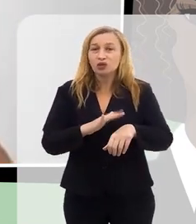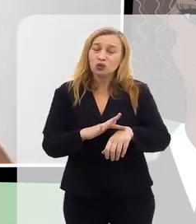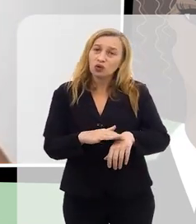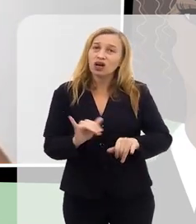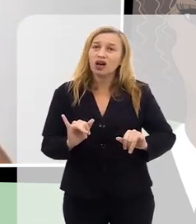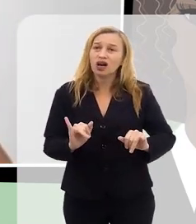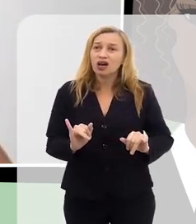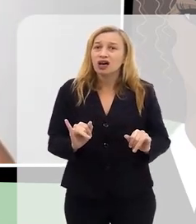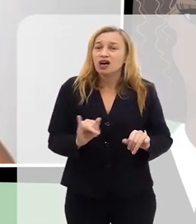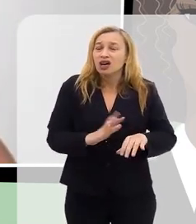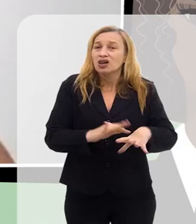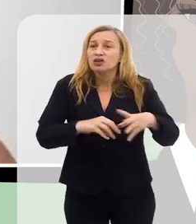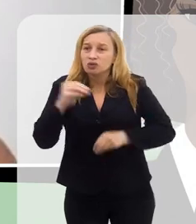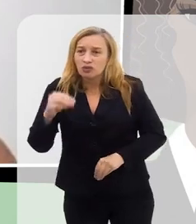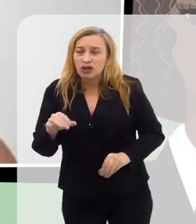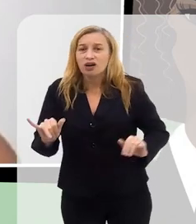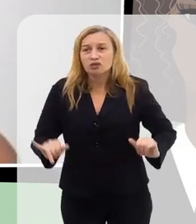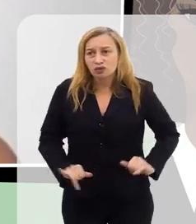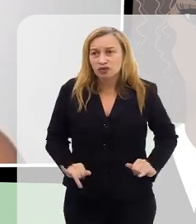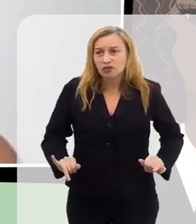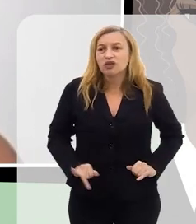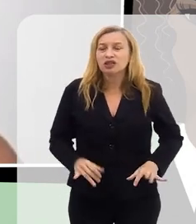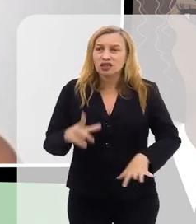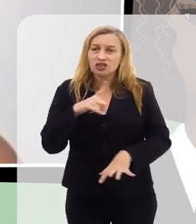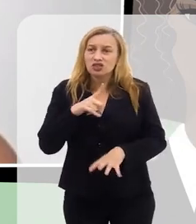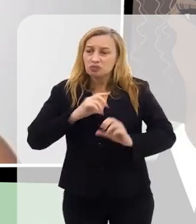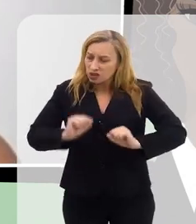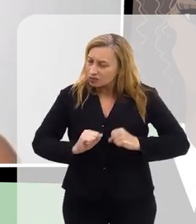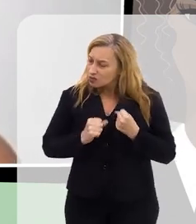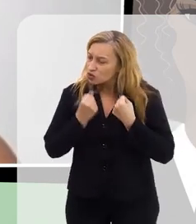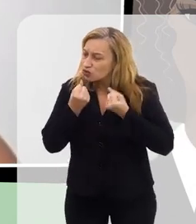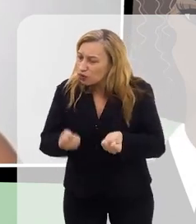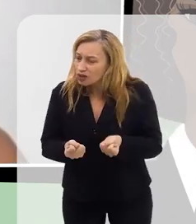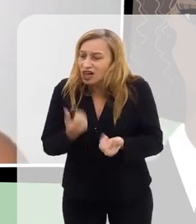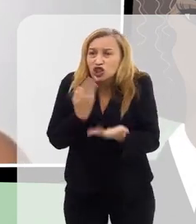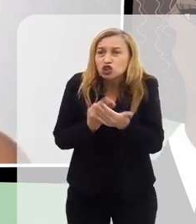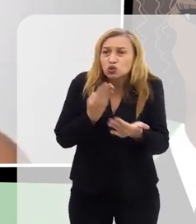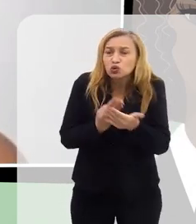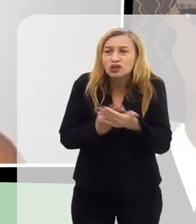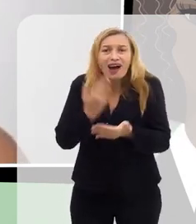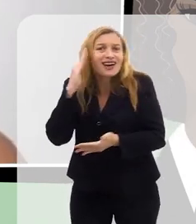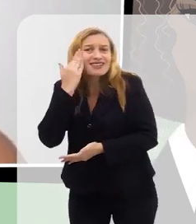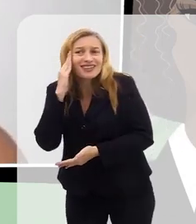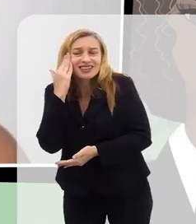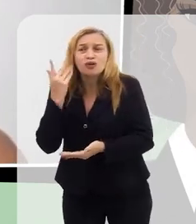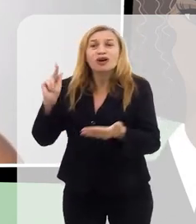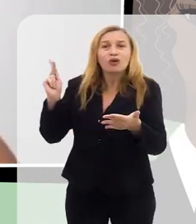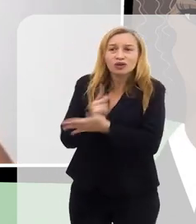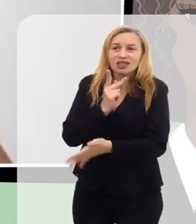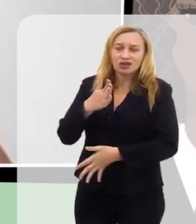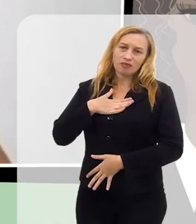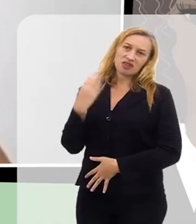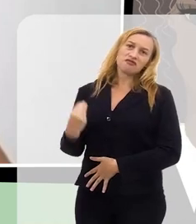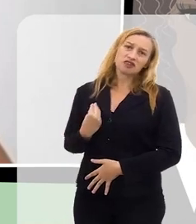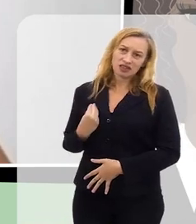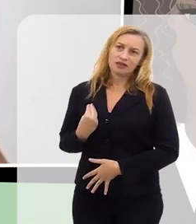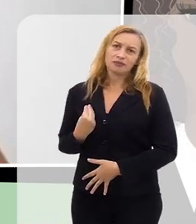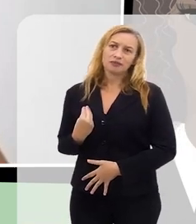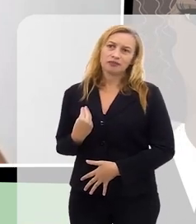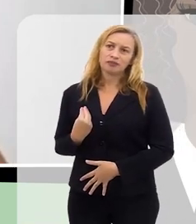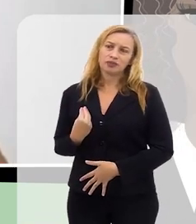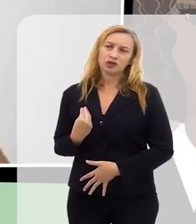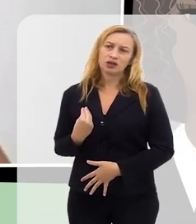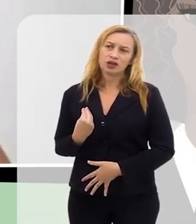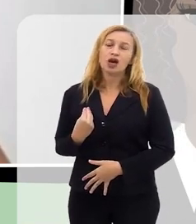de curar aquela dor. Então, eu entrei de cabeça, eu digo, eu preciso me dedicar a isso. Eu preciso estudar, eu preciso entender o que aconteceu